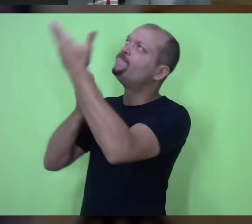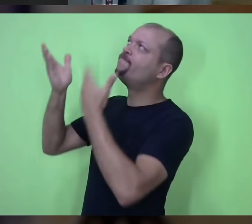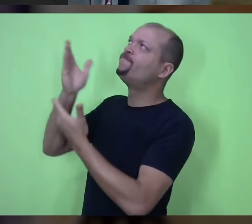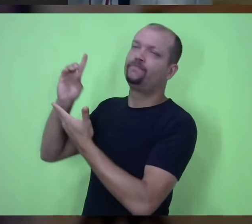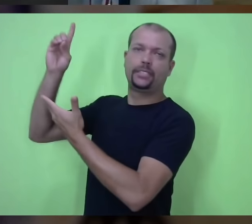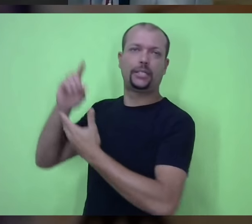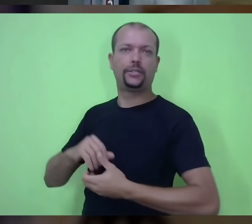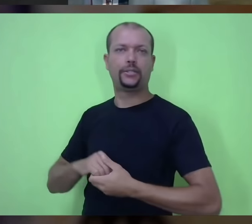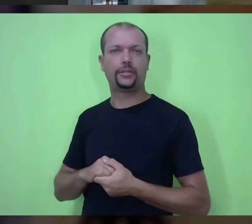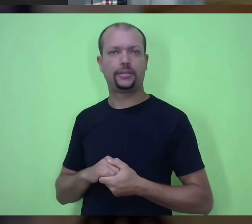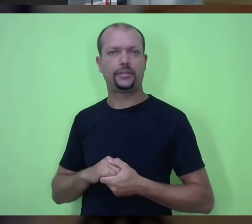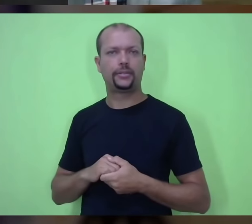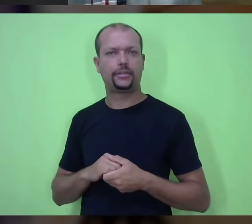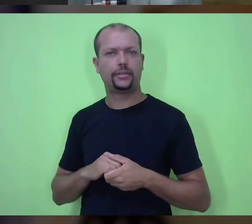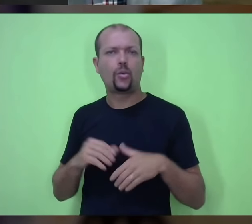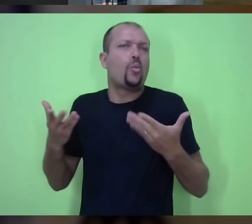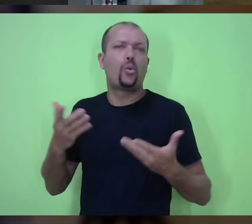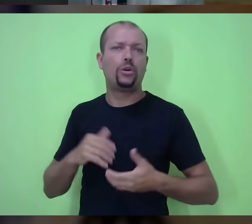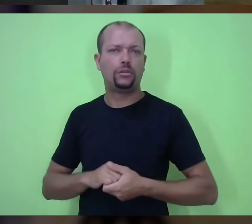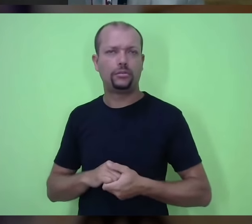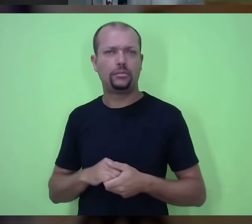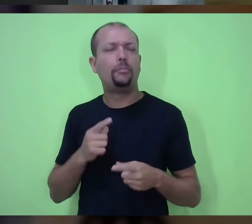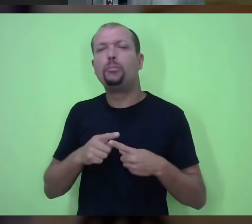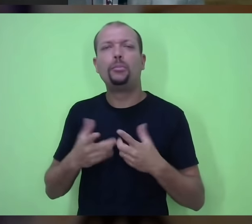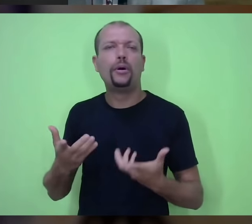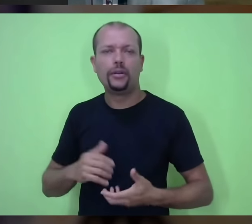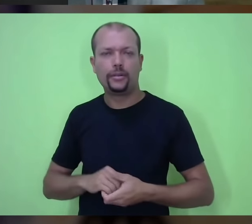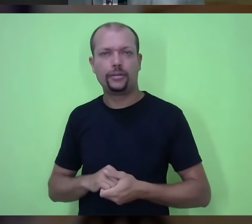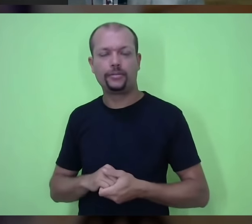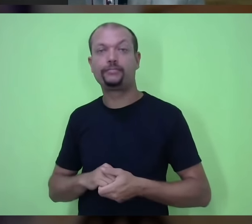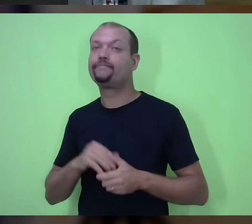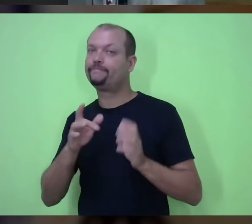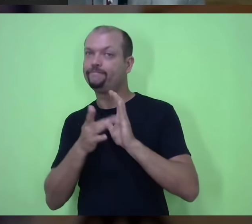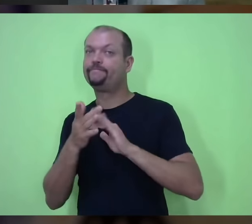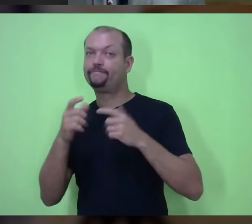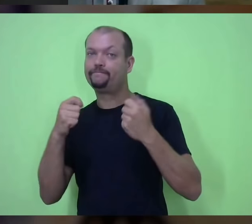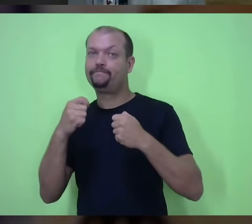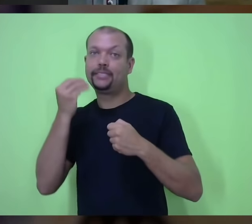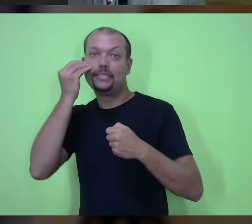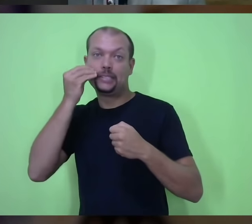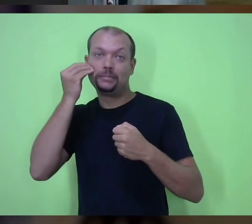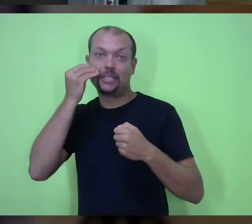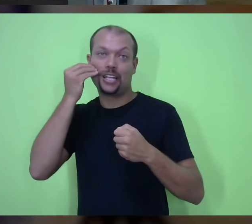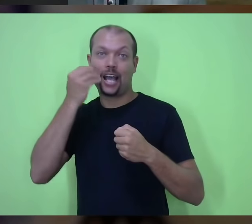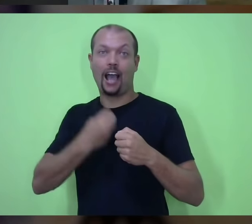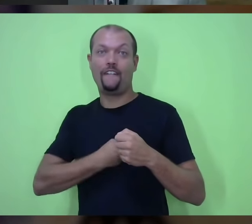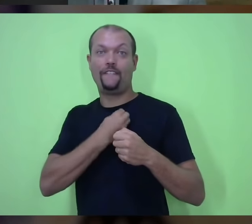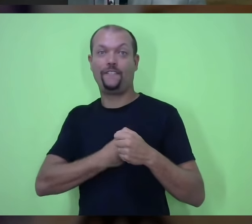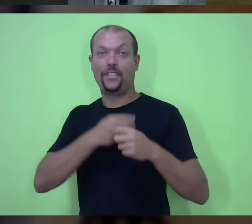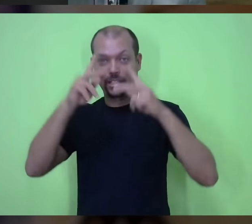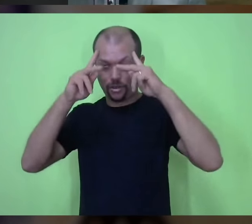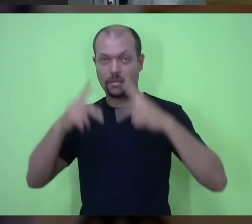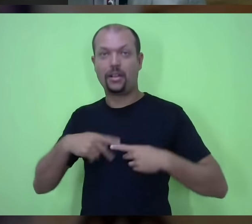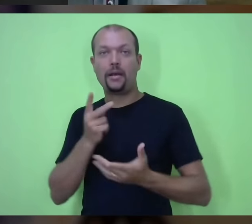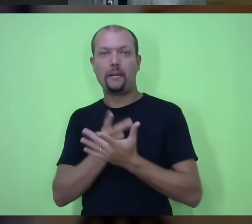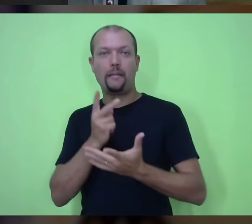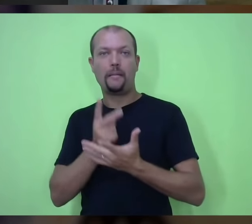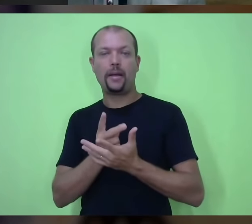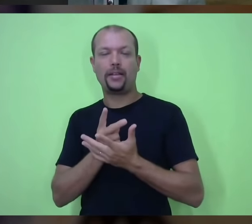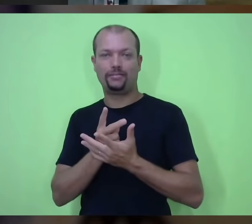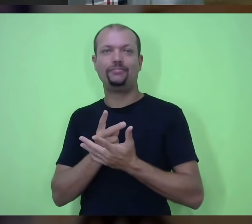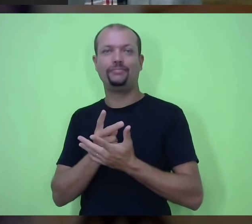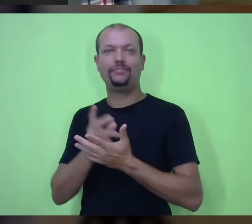mais apropriada a função de nosso Redentor? Ele precisava sentir na pele, mesmo sendo Deus, o que é